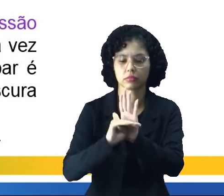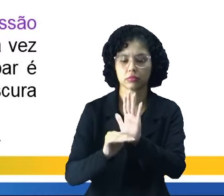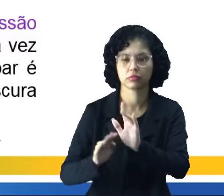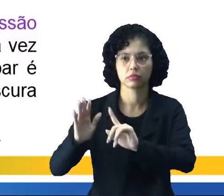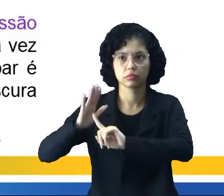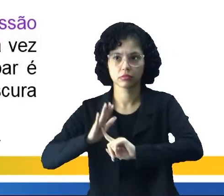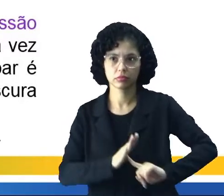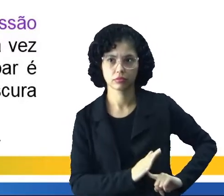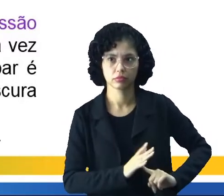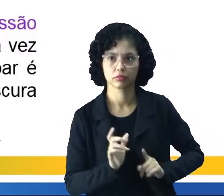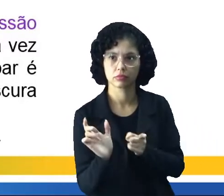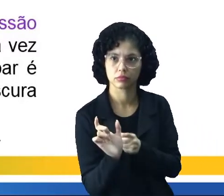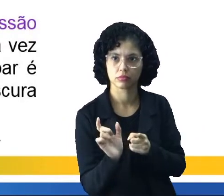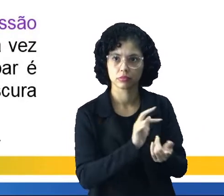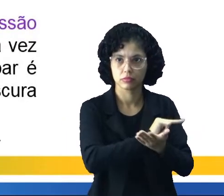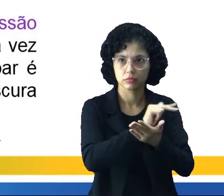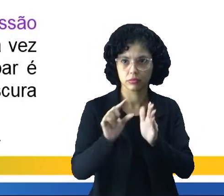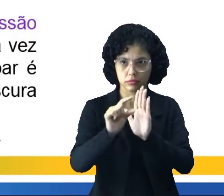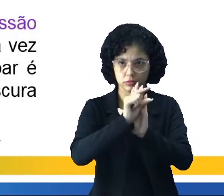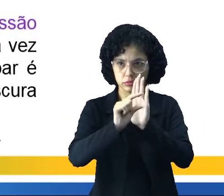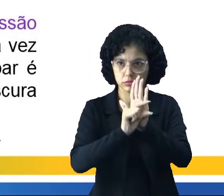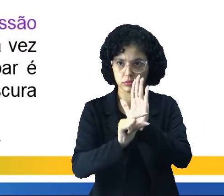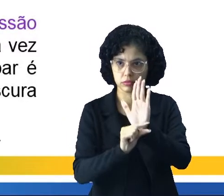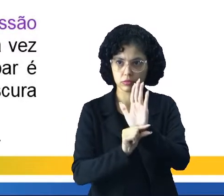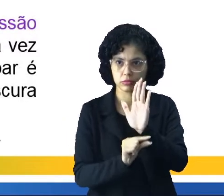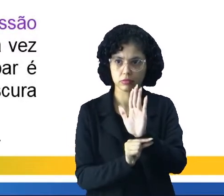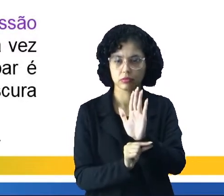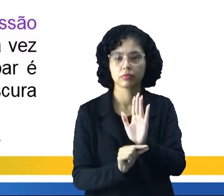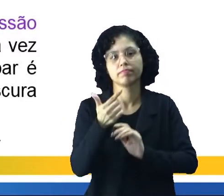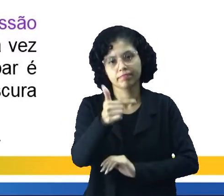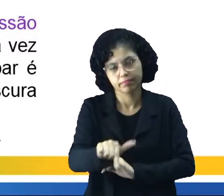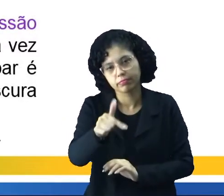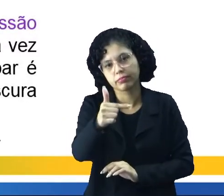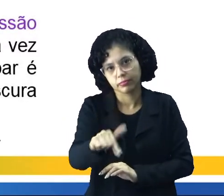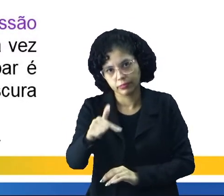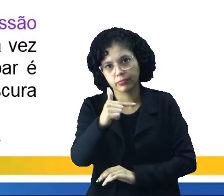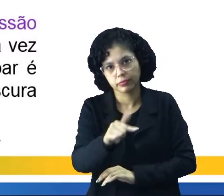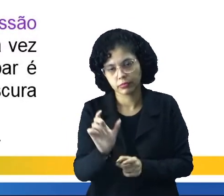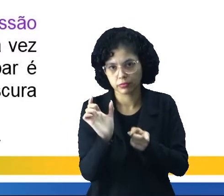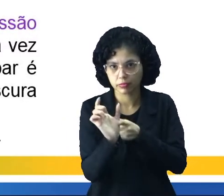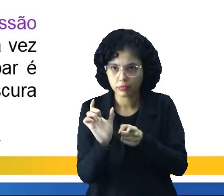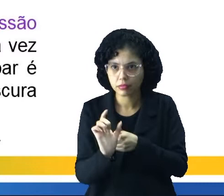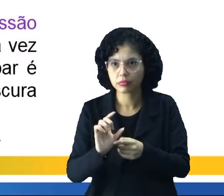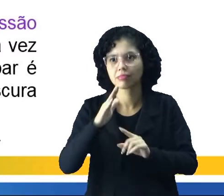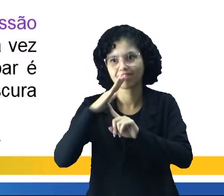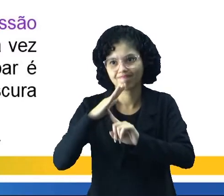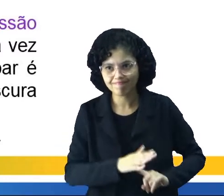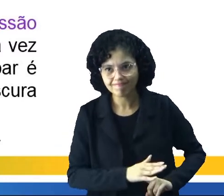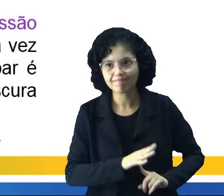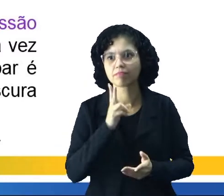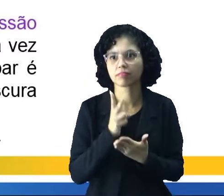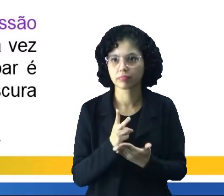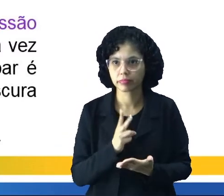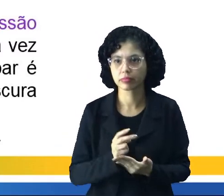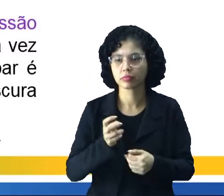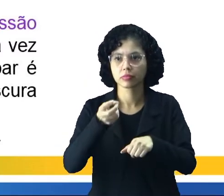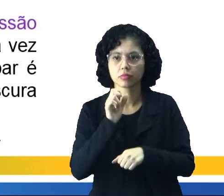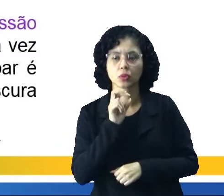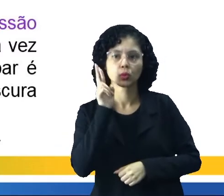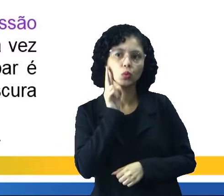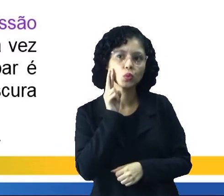de depressão, né? Em várias partes do texto, tem ali a linha 24 a 29, ele vai utilizando, ó, em roxo